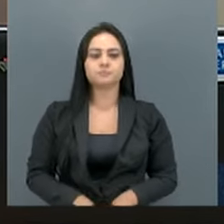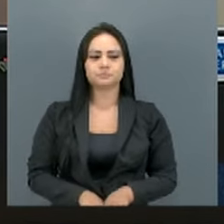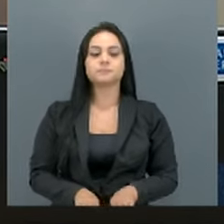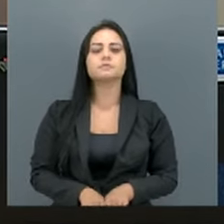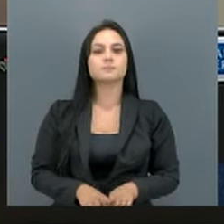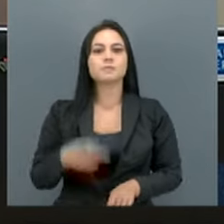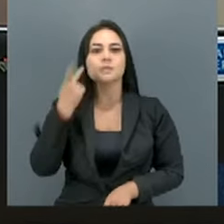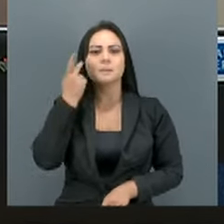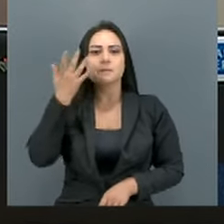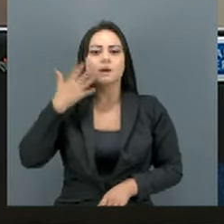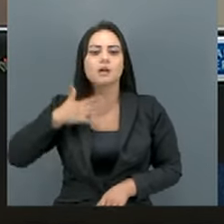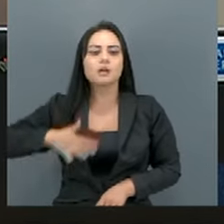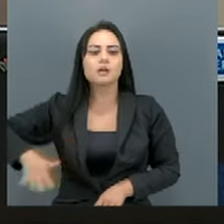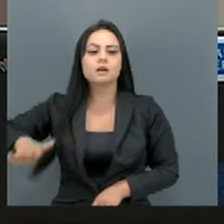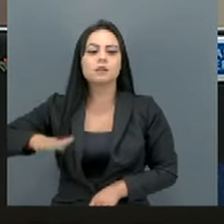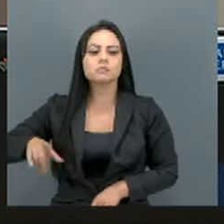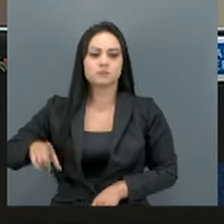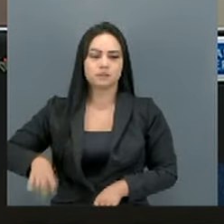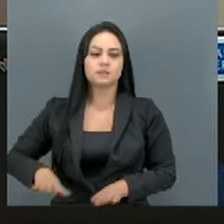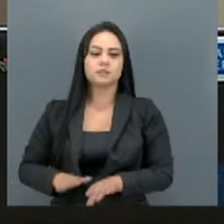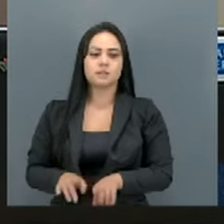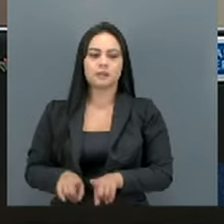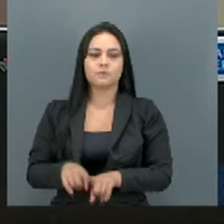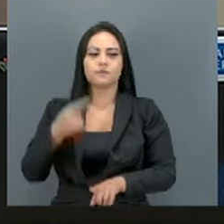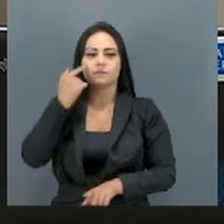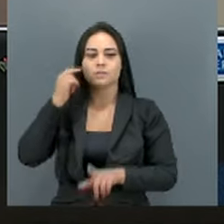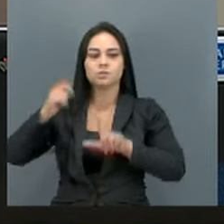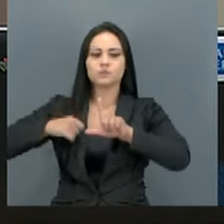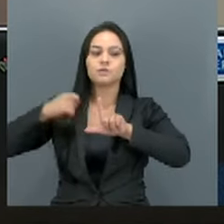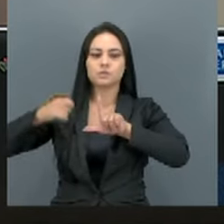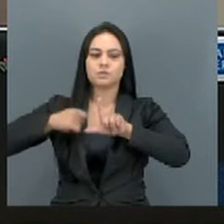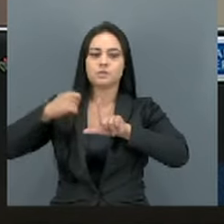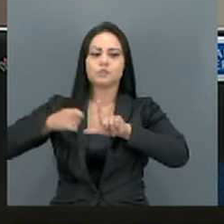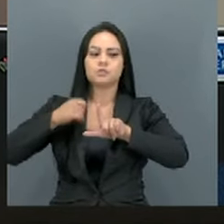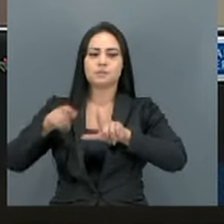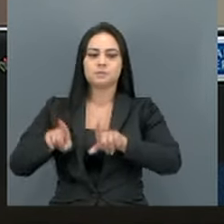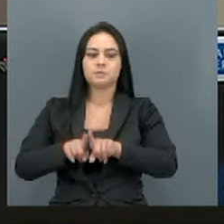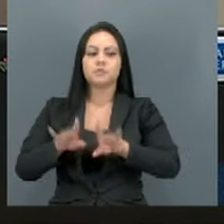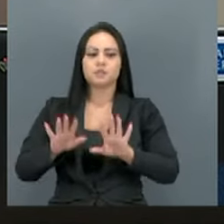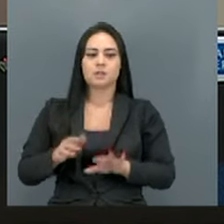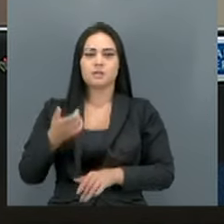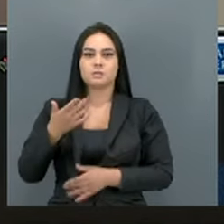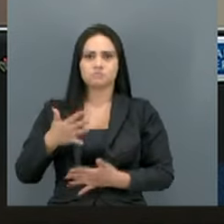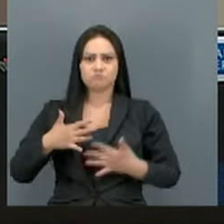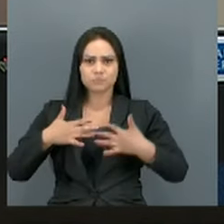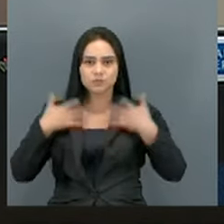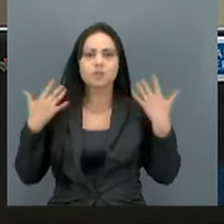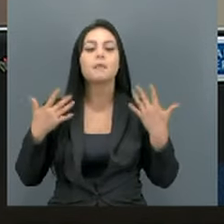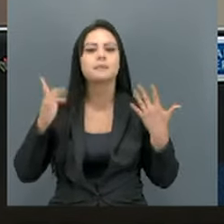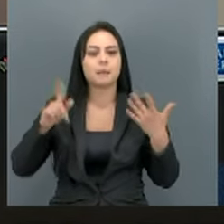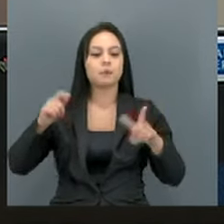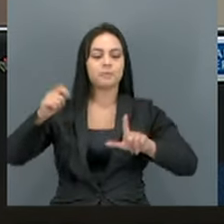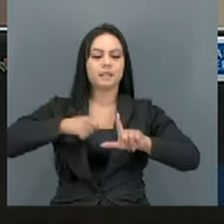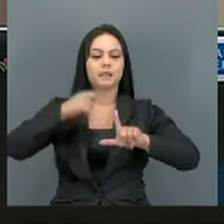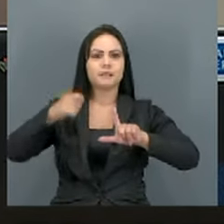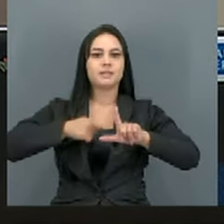que um garoto, a voz de um garoto no final do vídeo. É de estarrecer. É o vídeo número